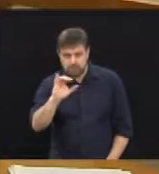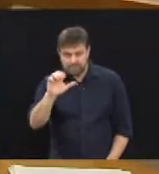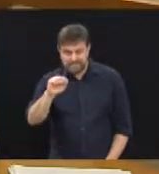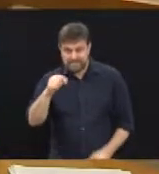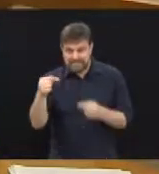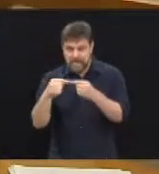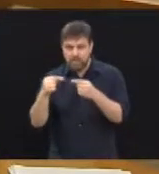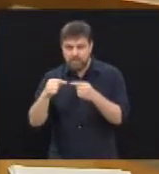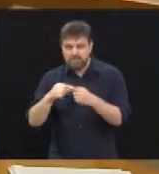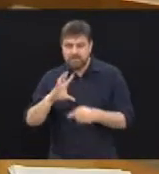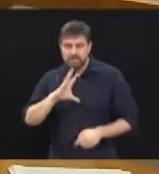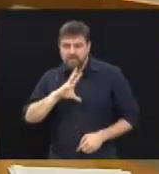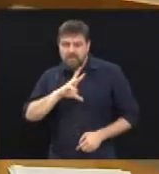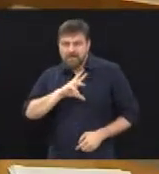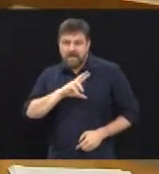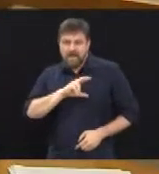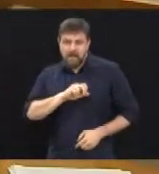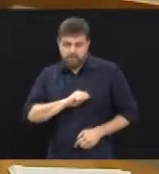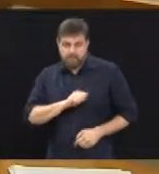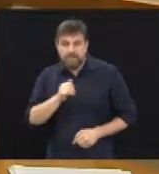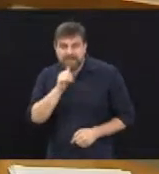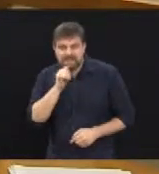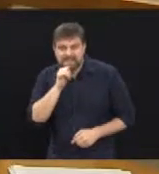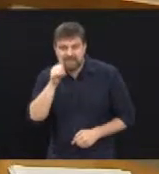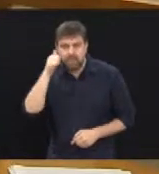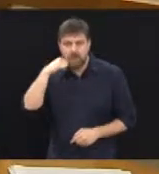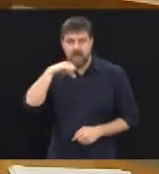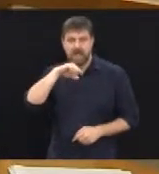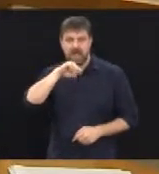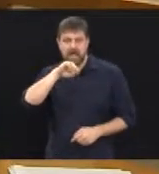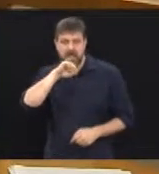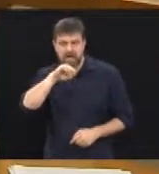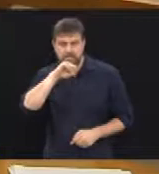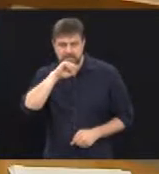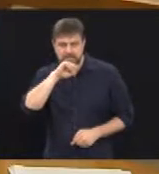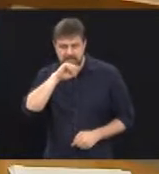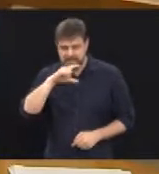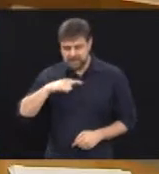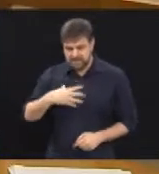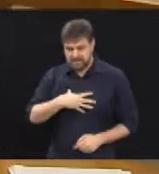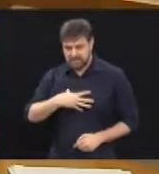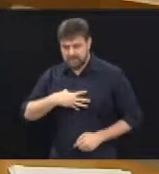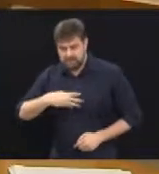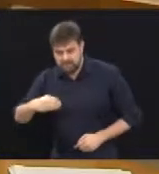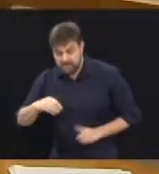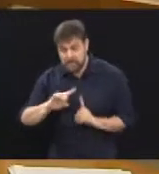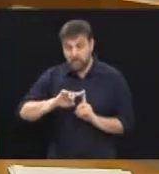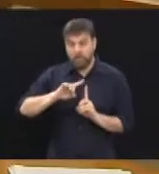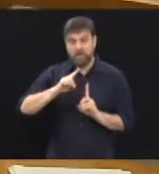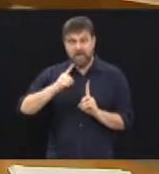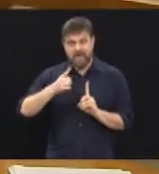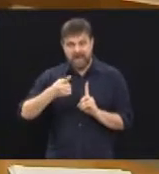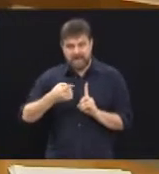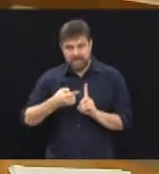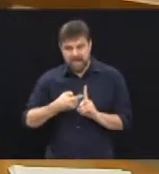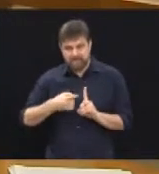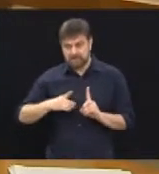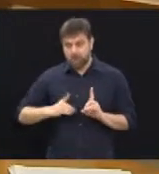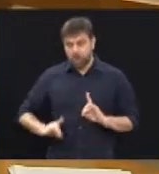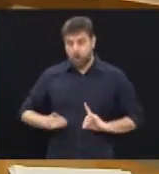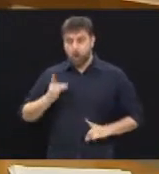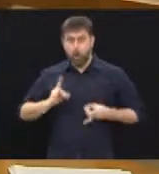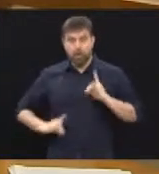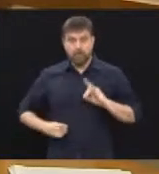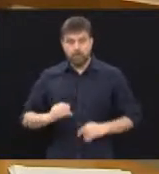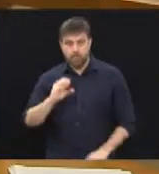à afetividade. Então, toda mãe, né, que tem filhos ou que está grávida, ela tem esse nível